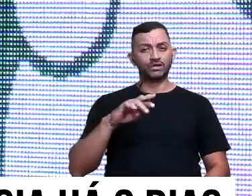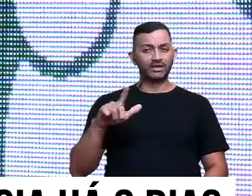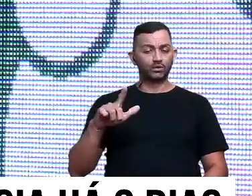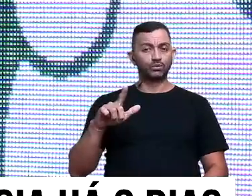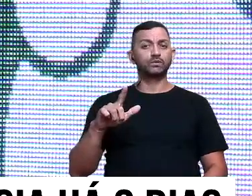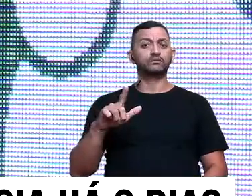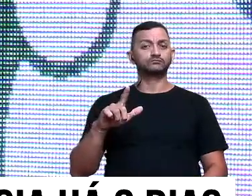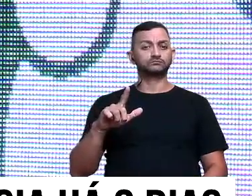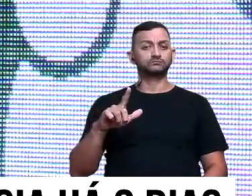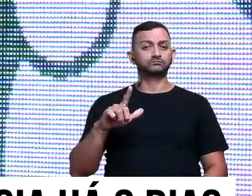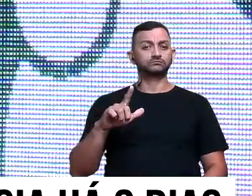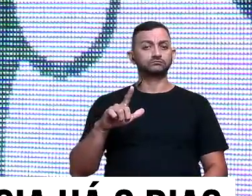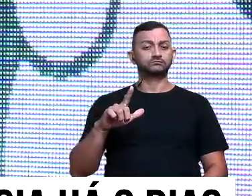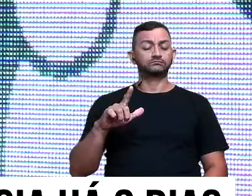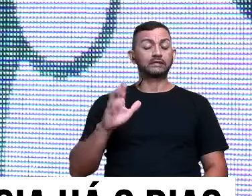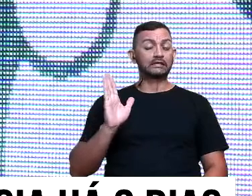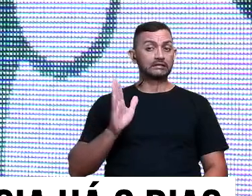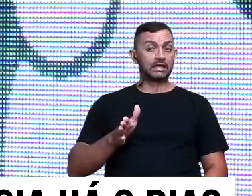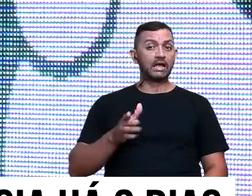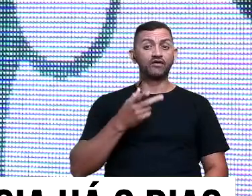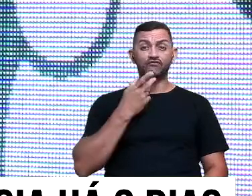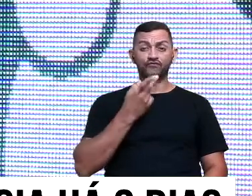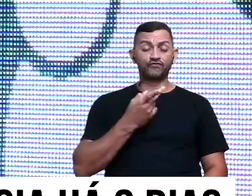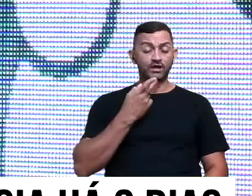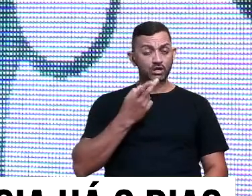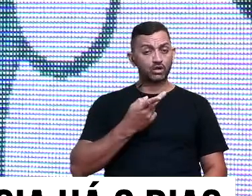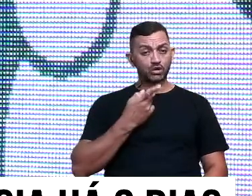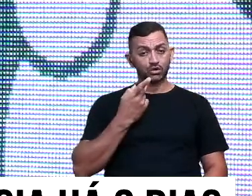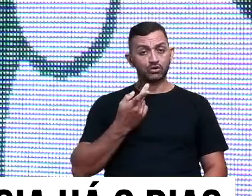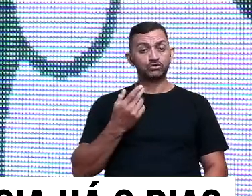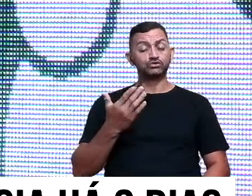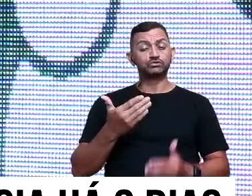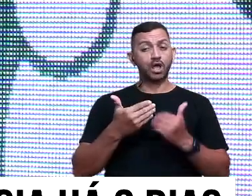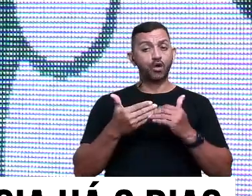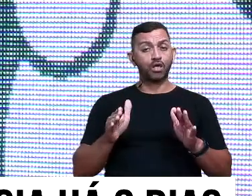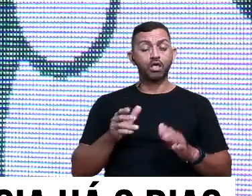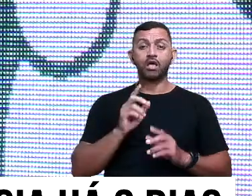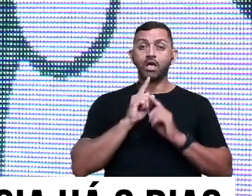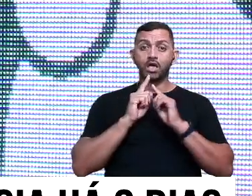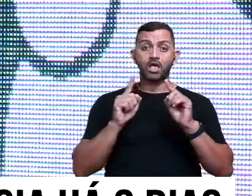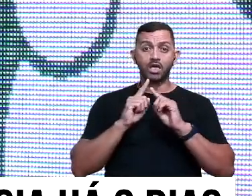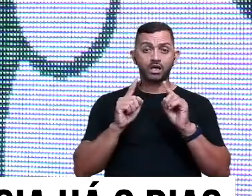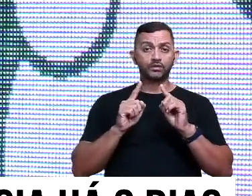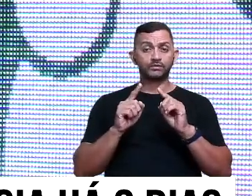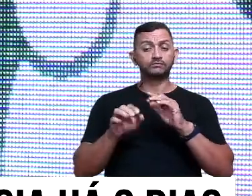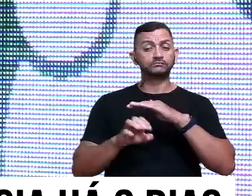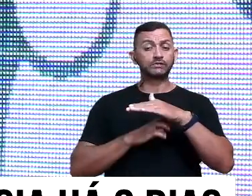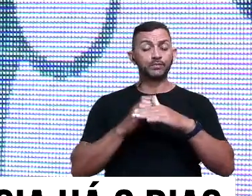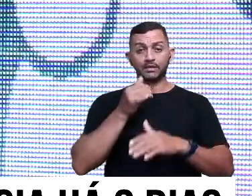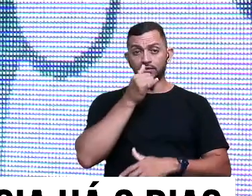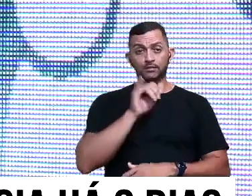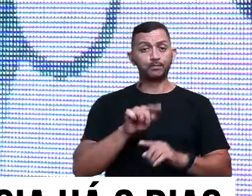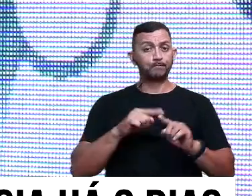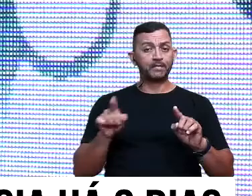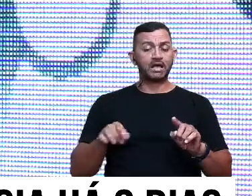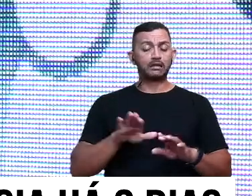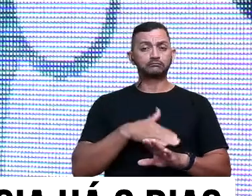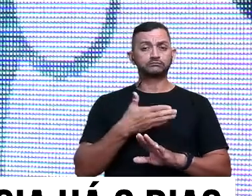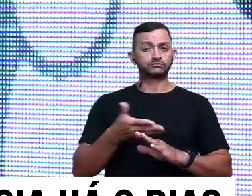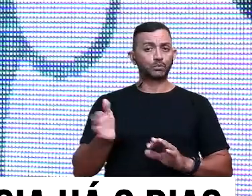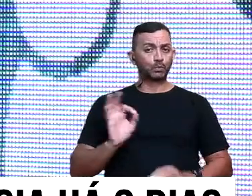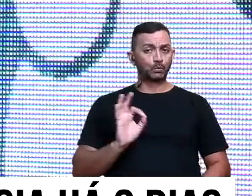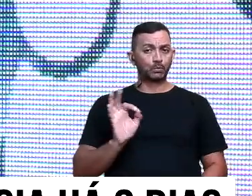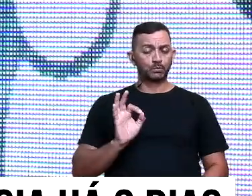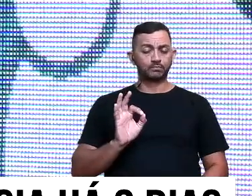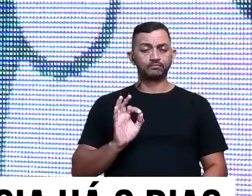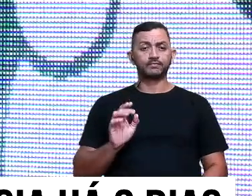é a Equatorial Maranhão. Pelo áudio, a moradora disse que já abriu uma reclamação no canal da Equatorial, mas até agora nada